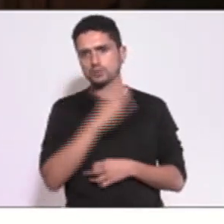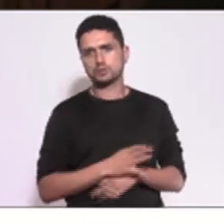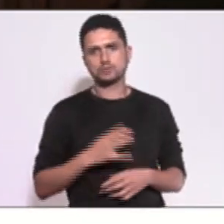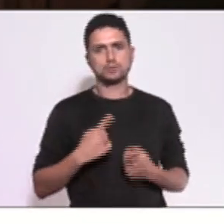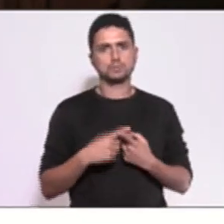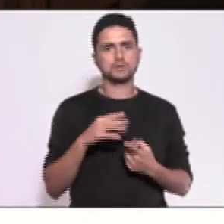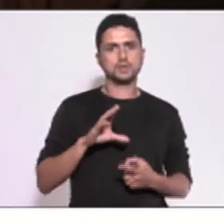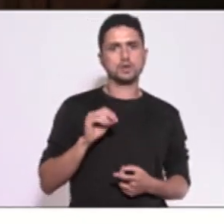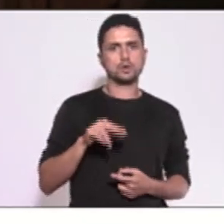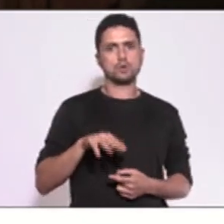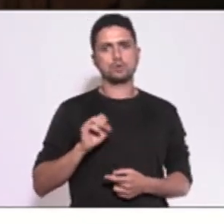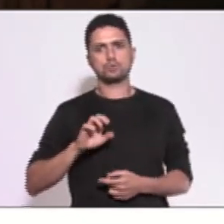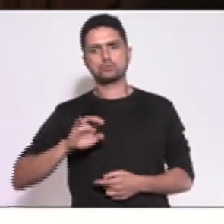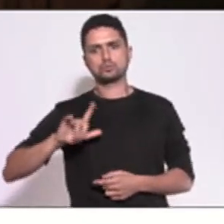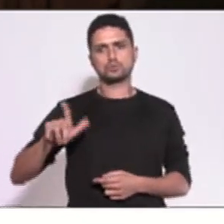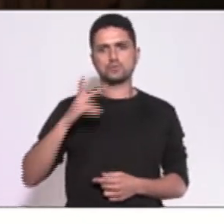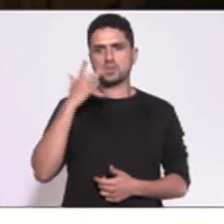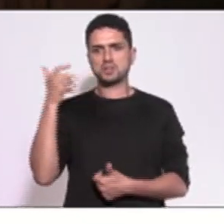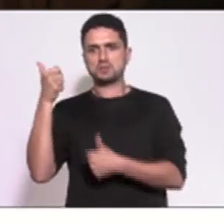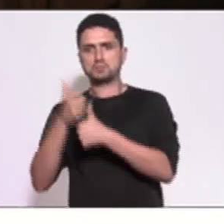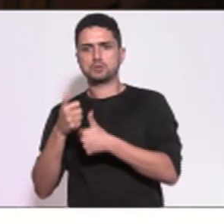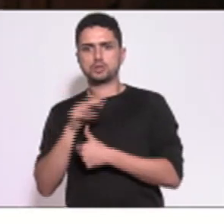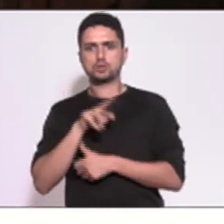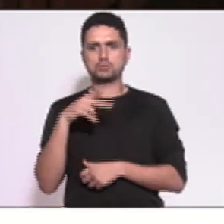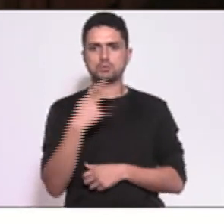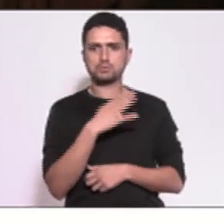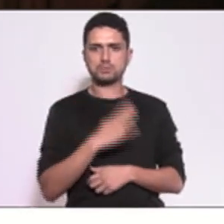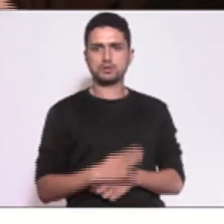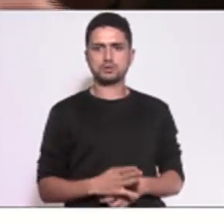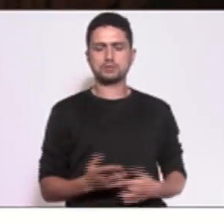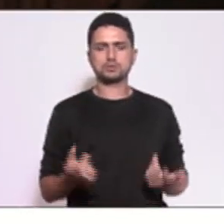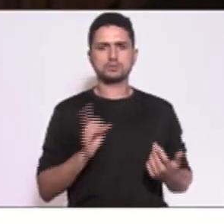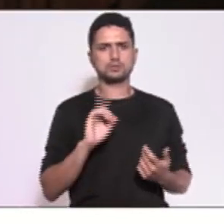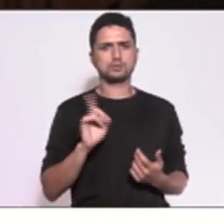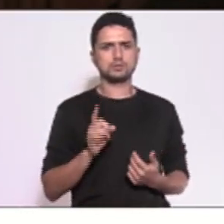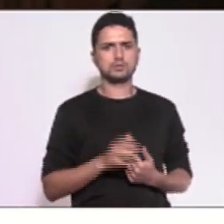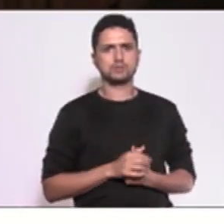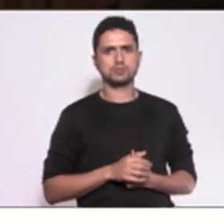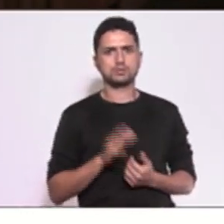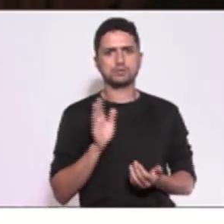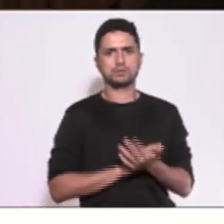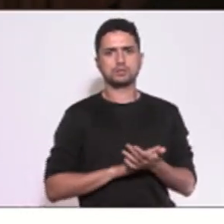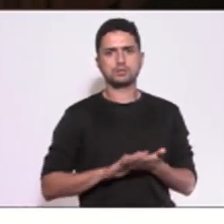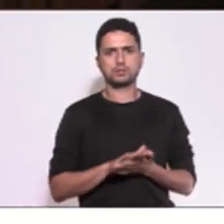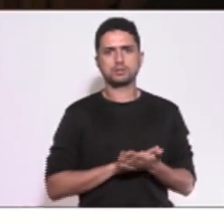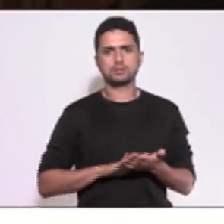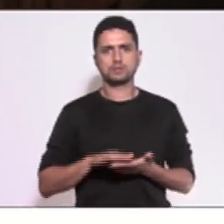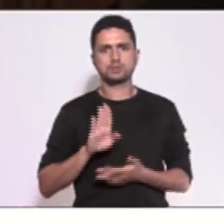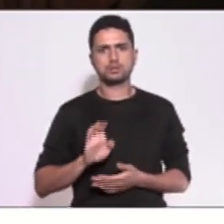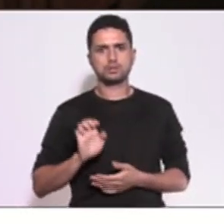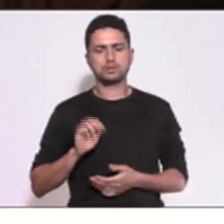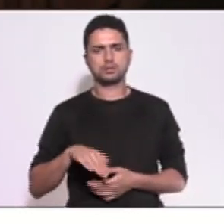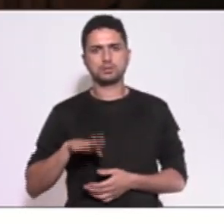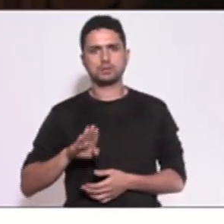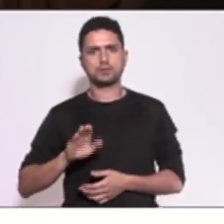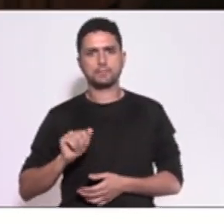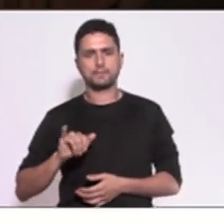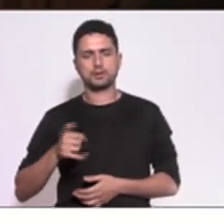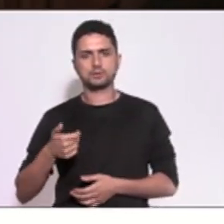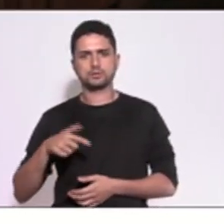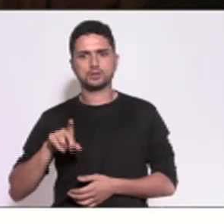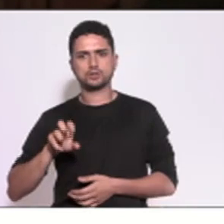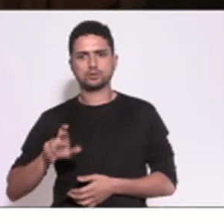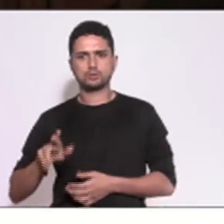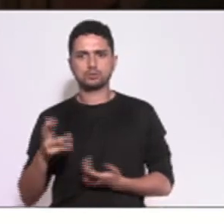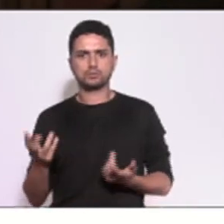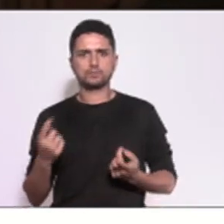Israel que fala em nome de judeus do Brasil, nem por uma traquinagem do embaixador de Israel. Eu estou